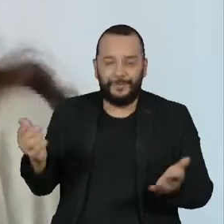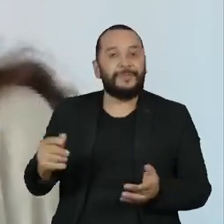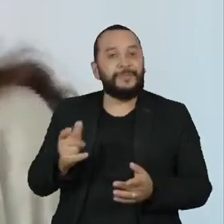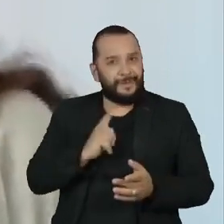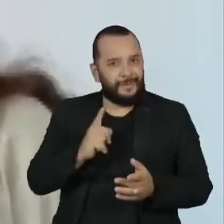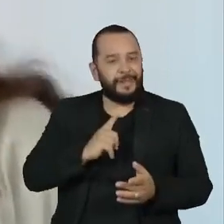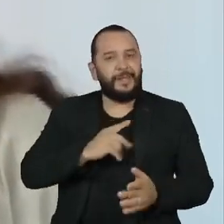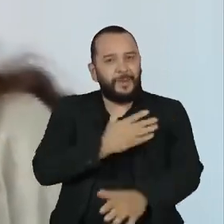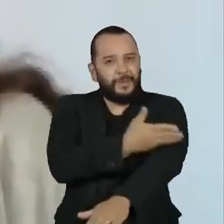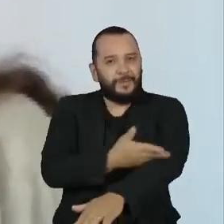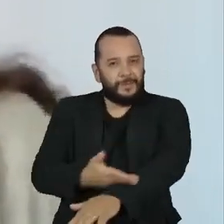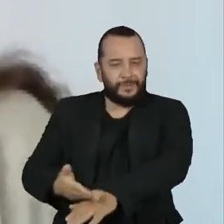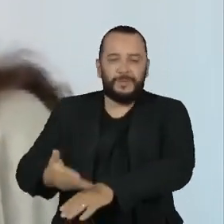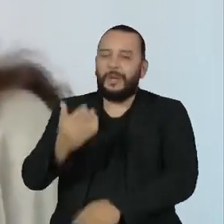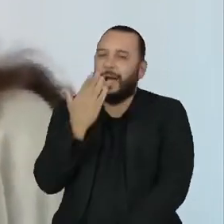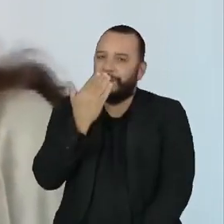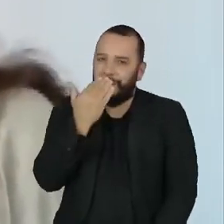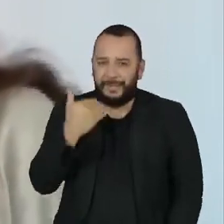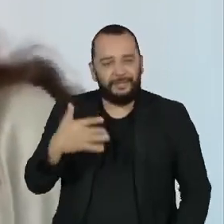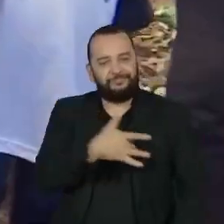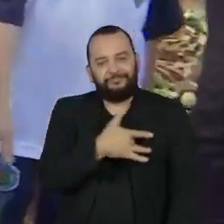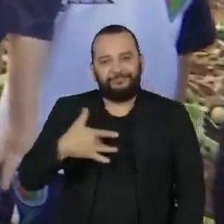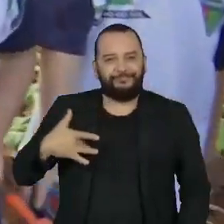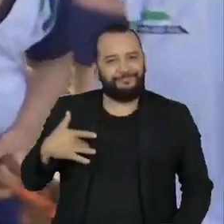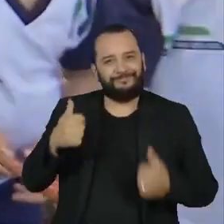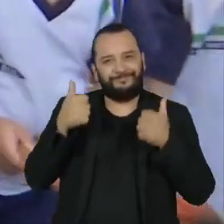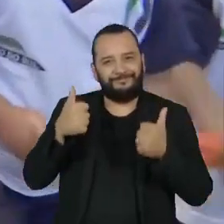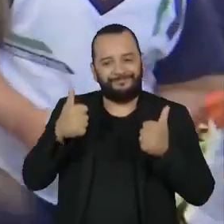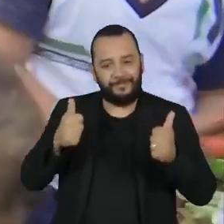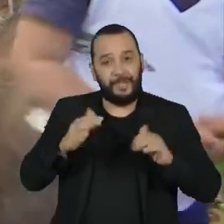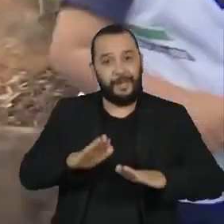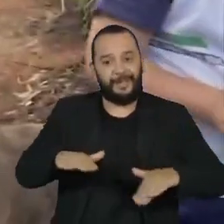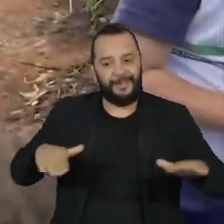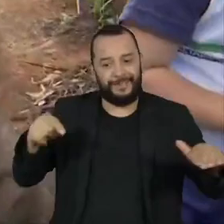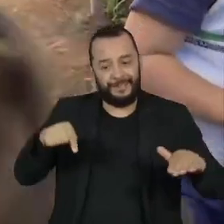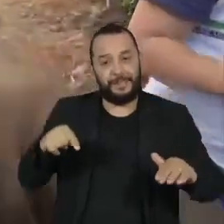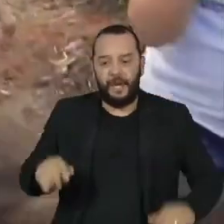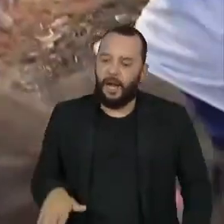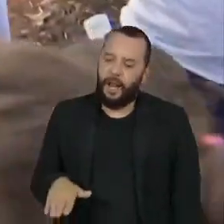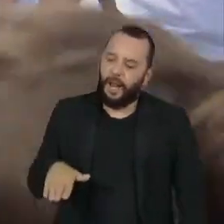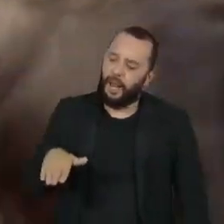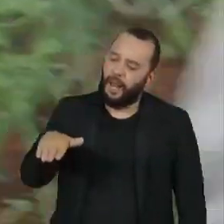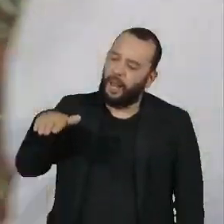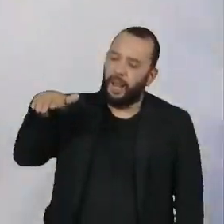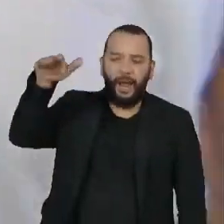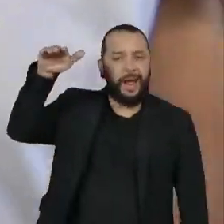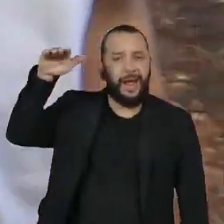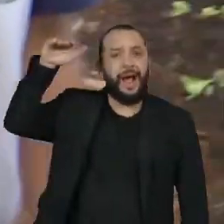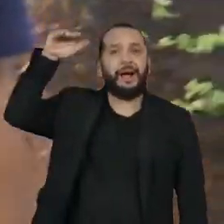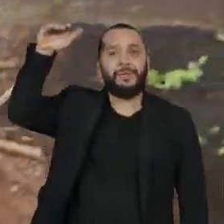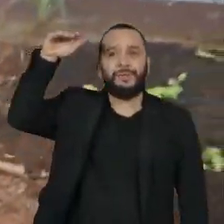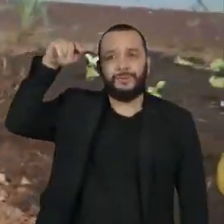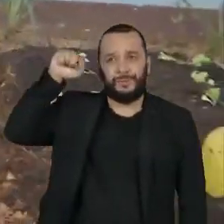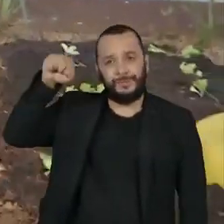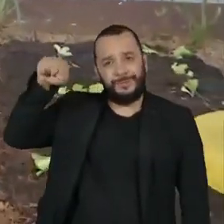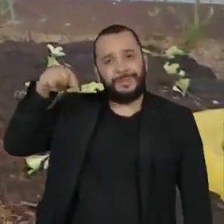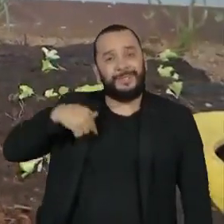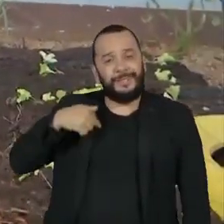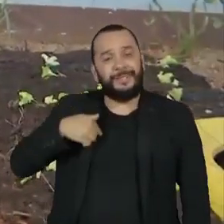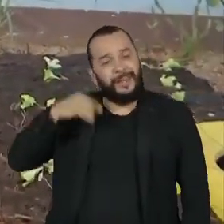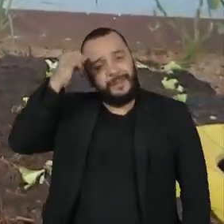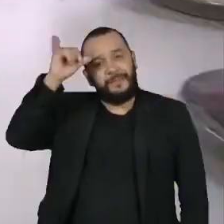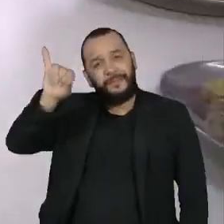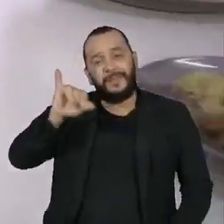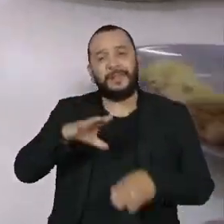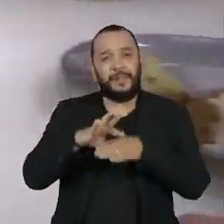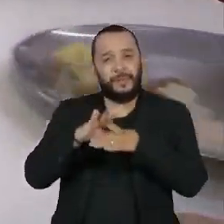dos hábitos alimentares saudáveis na infância, permite que até na vida adulta você tenha uma menor ocorrência de